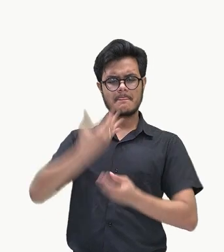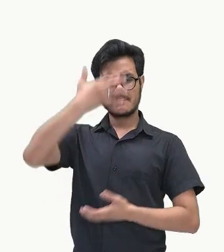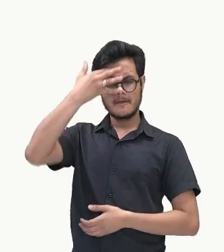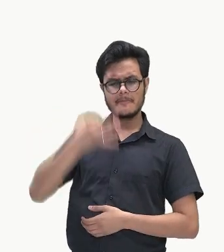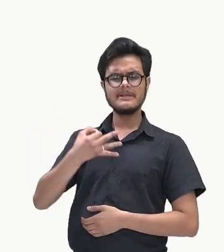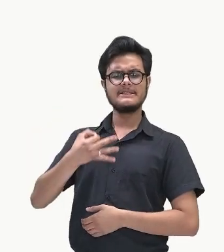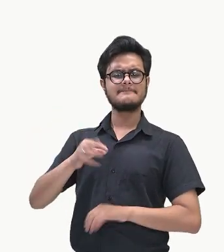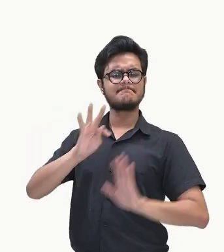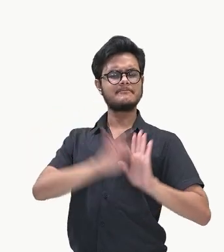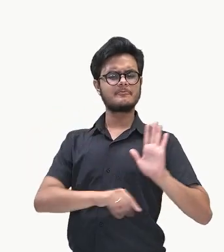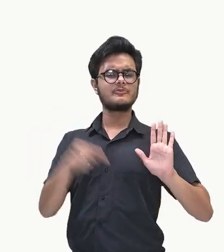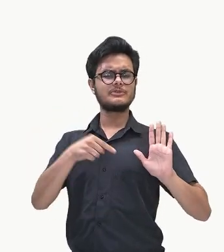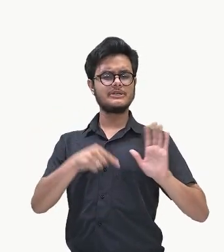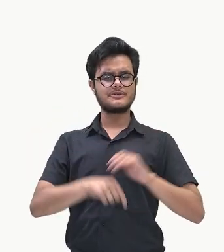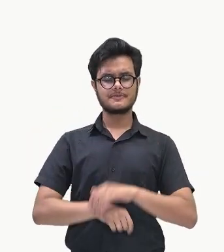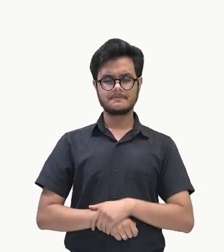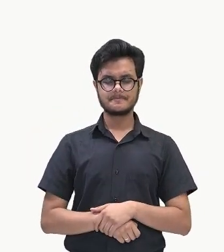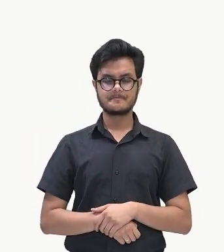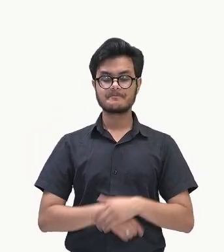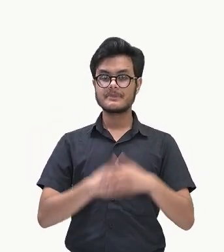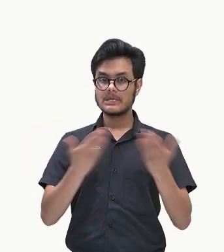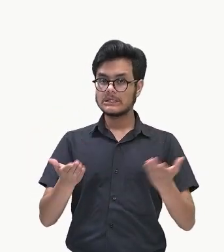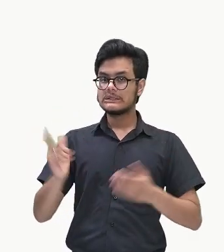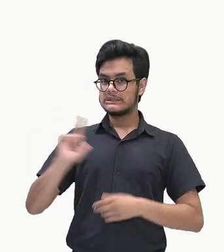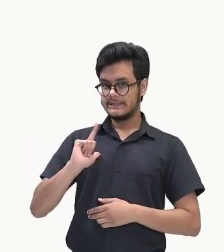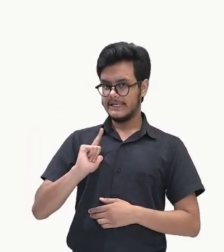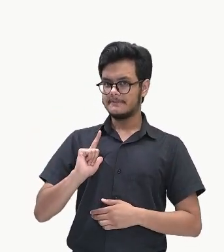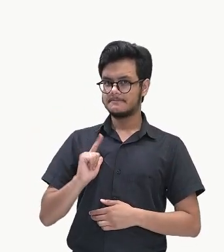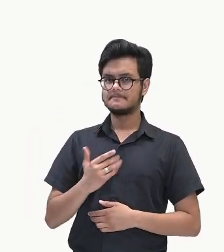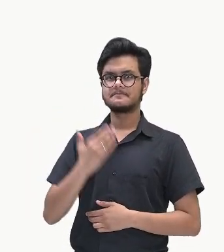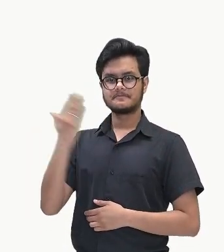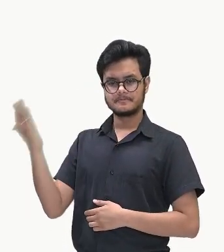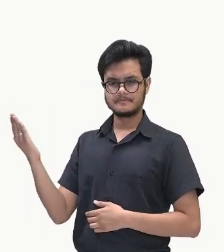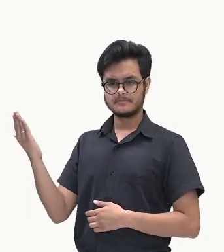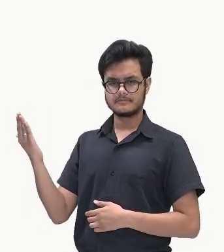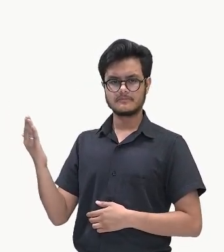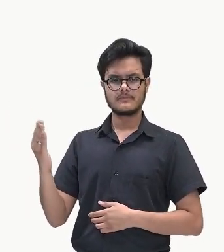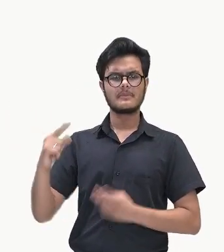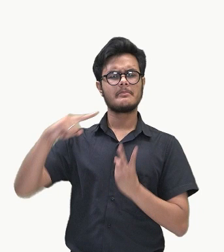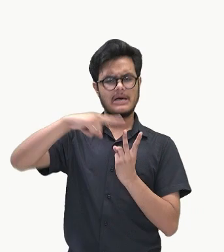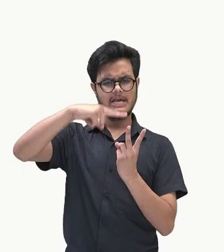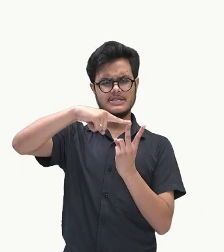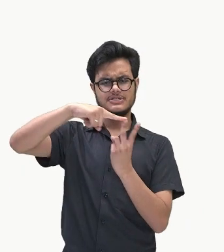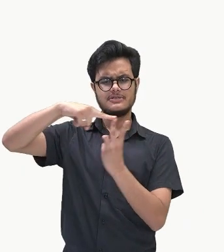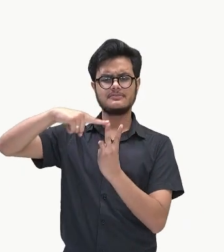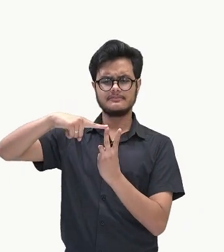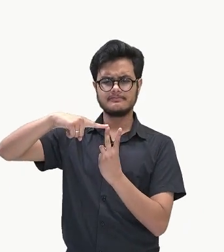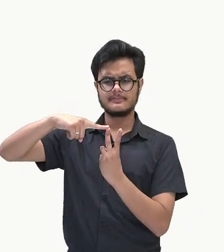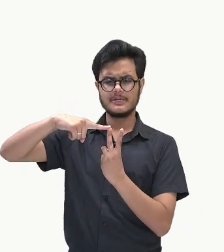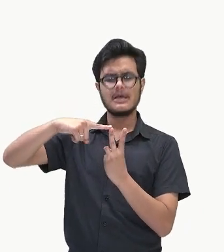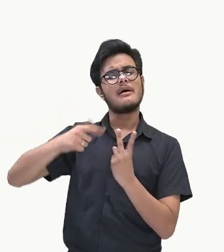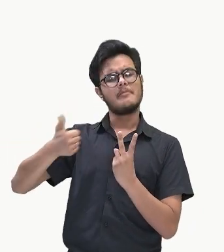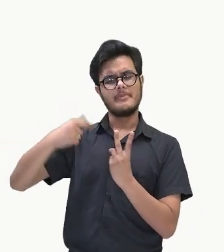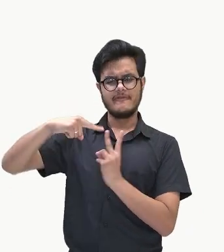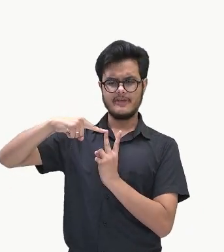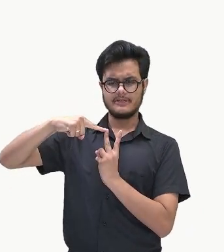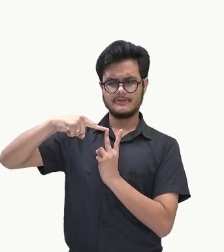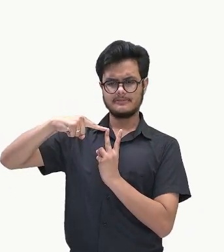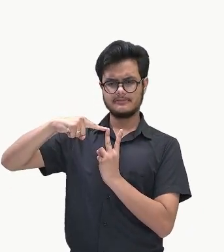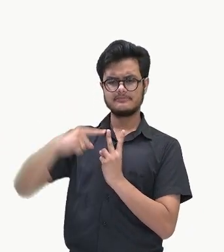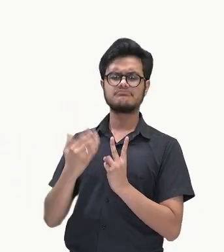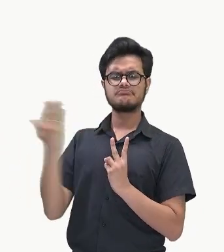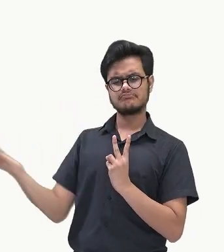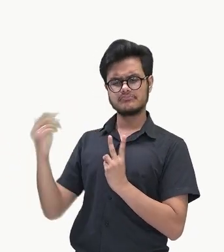leu. Nós temos aqui, ó, uma raiz, tá? Nessa